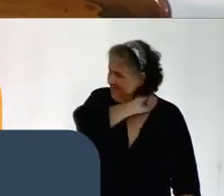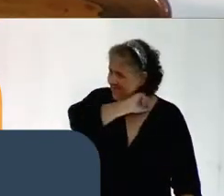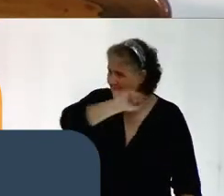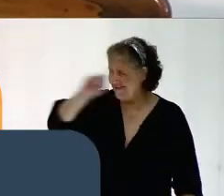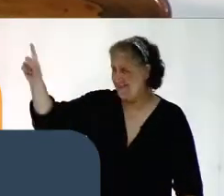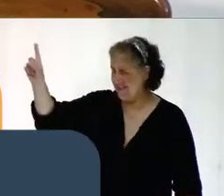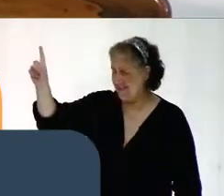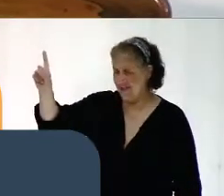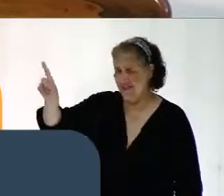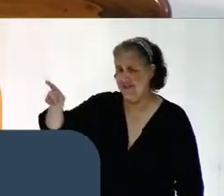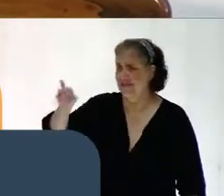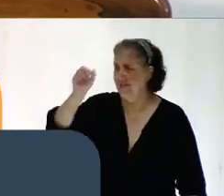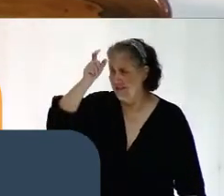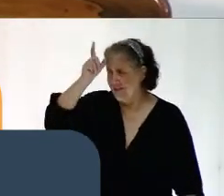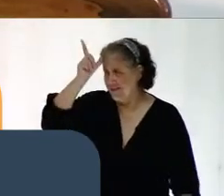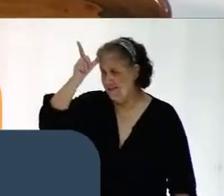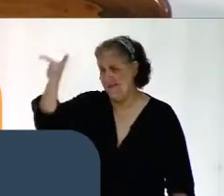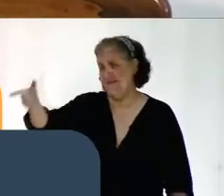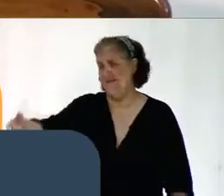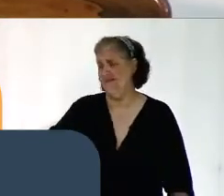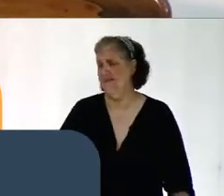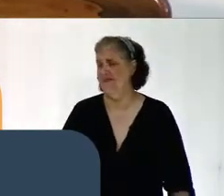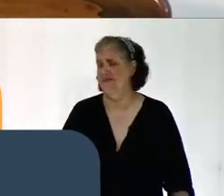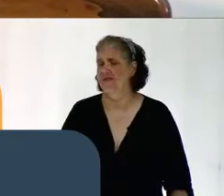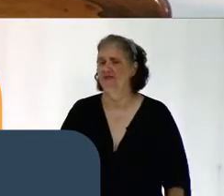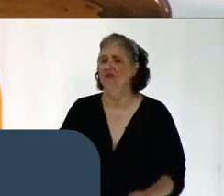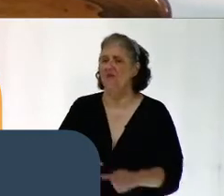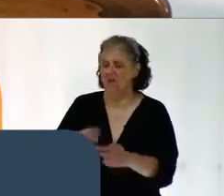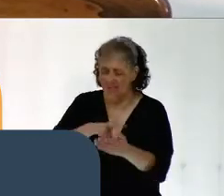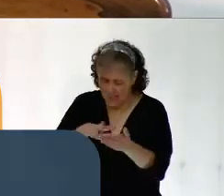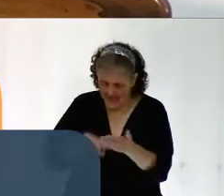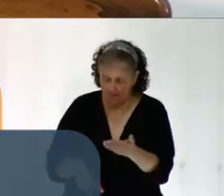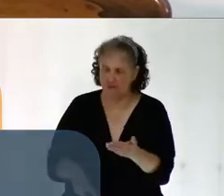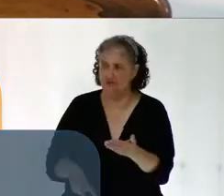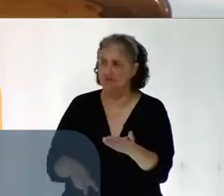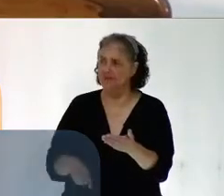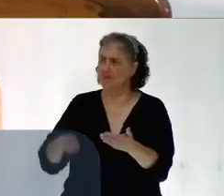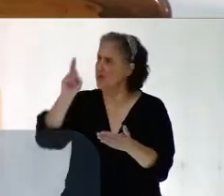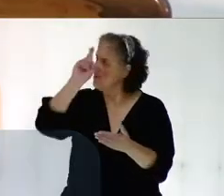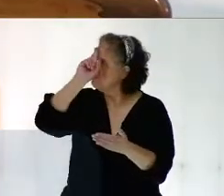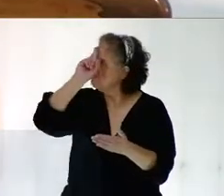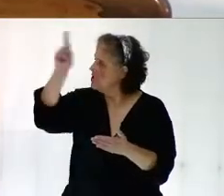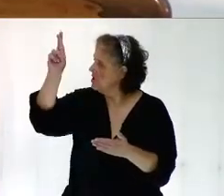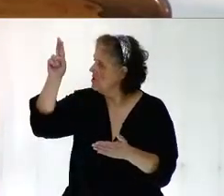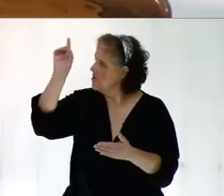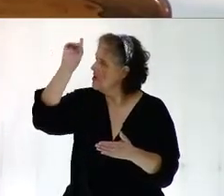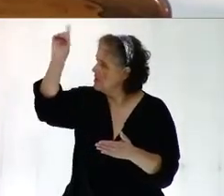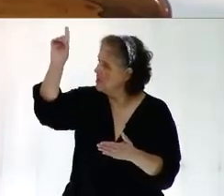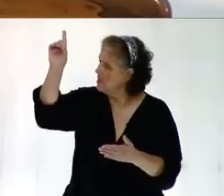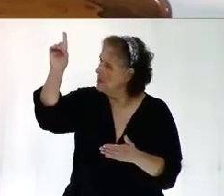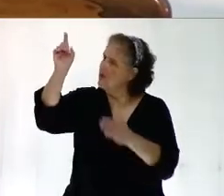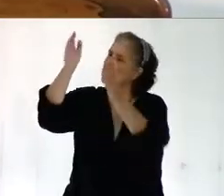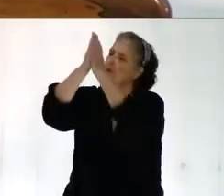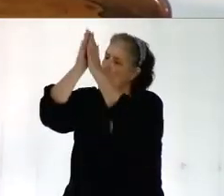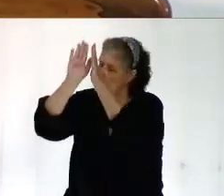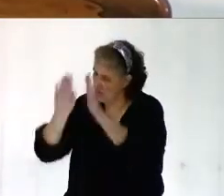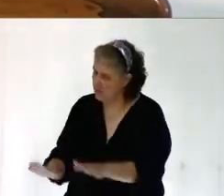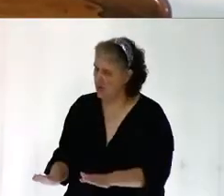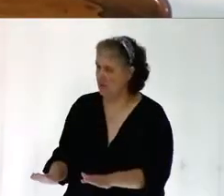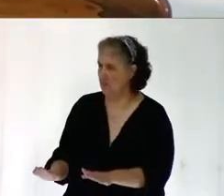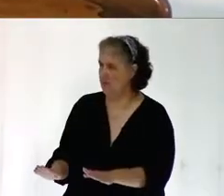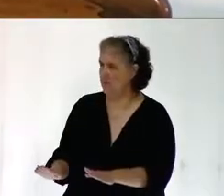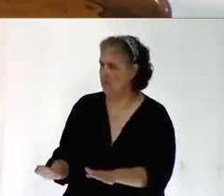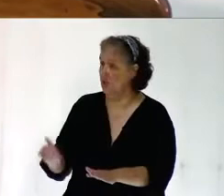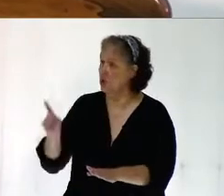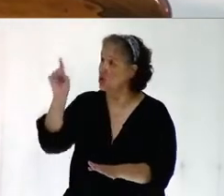satanás porque está escrito ao senhor teu deus adorarás e